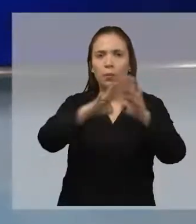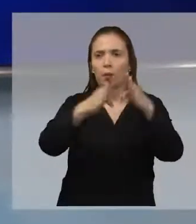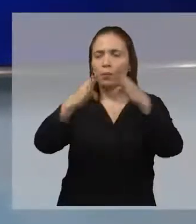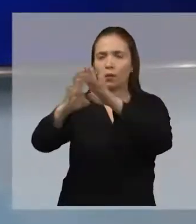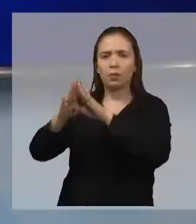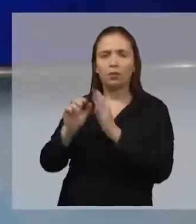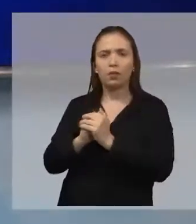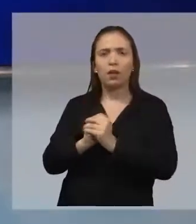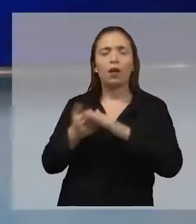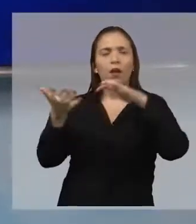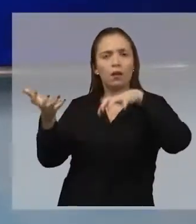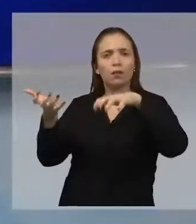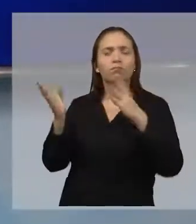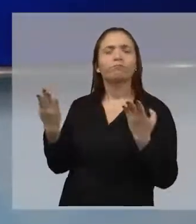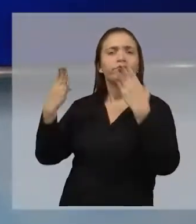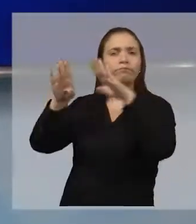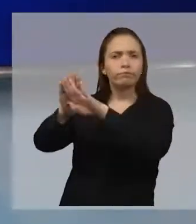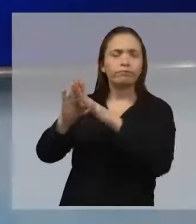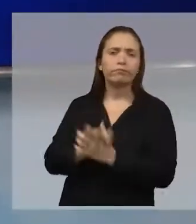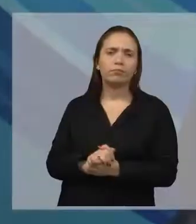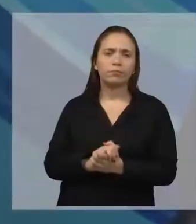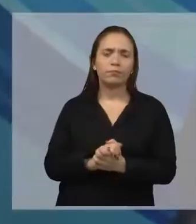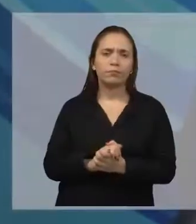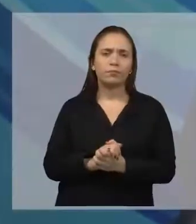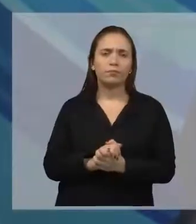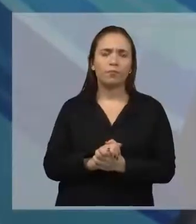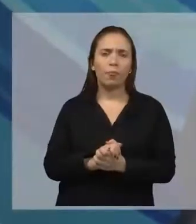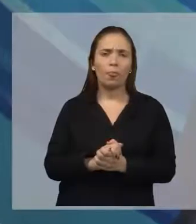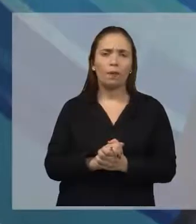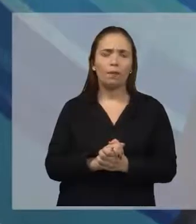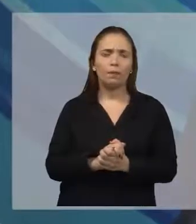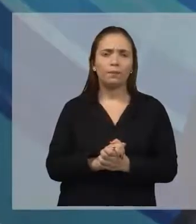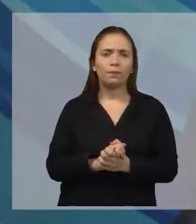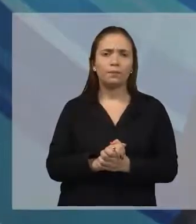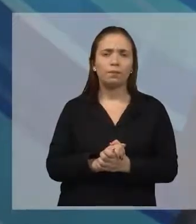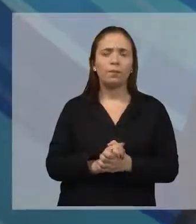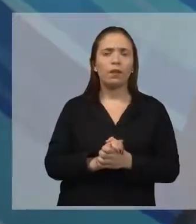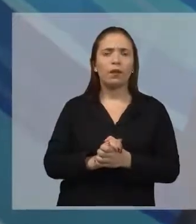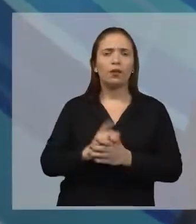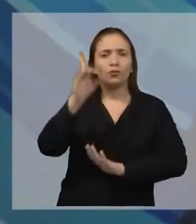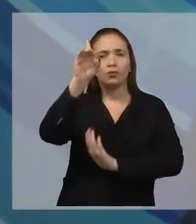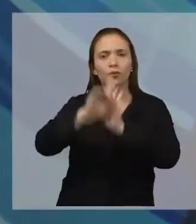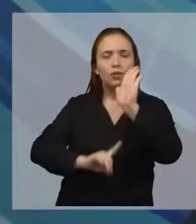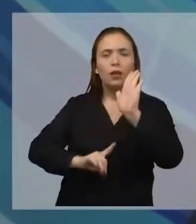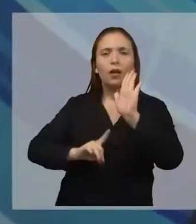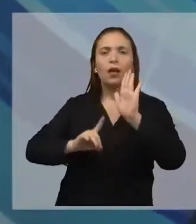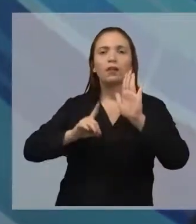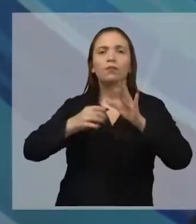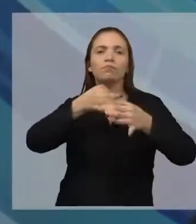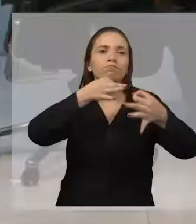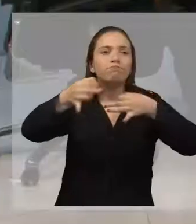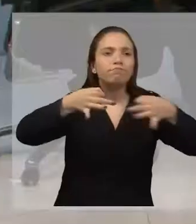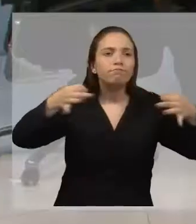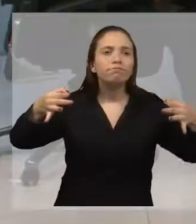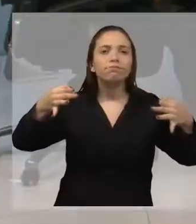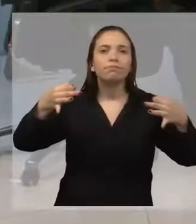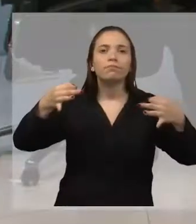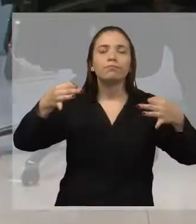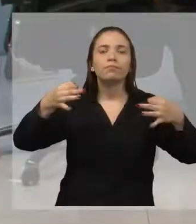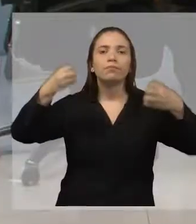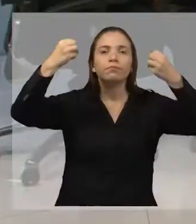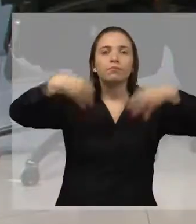presente no getulismo. Em sã consciência... Só que no getulismo, o Filinto Miller foi o bode expiatório. É verdade.